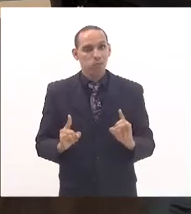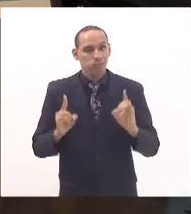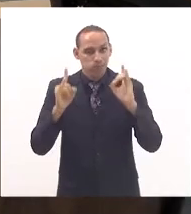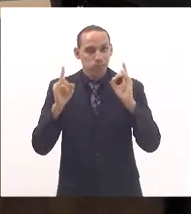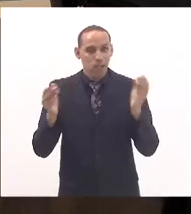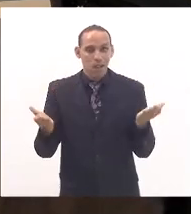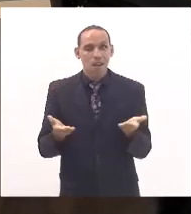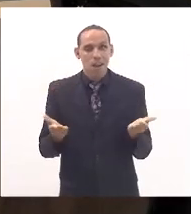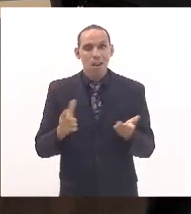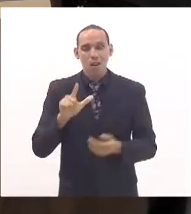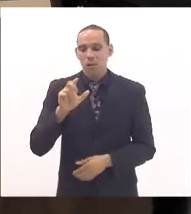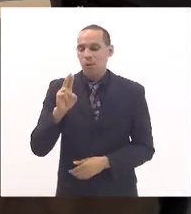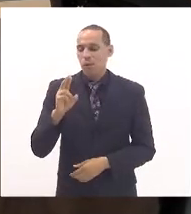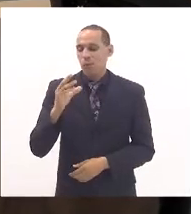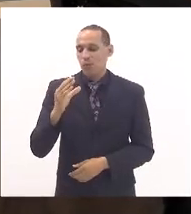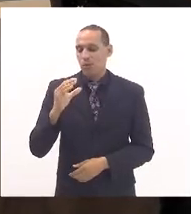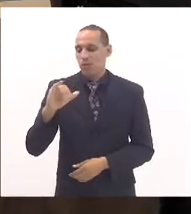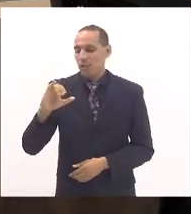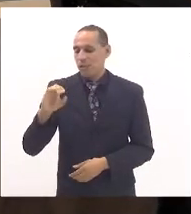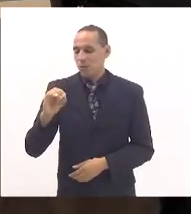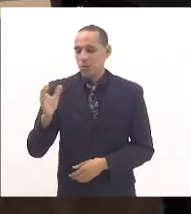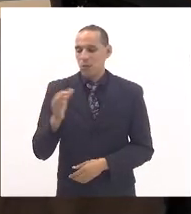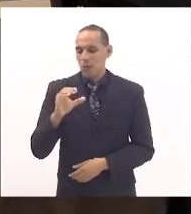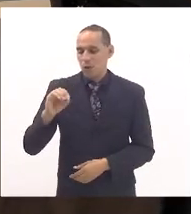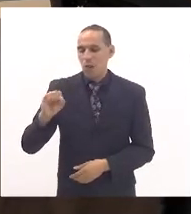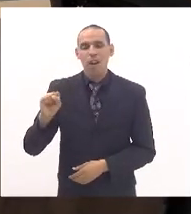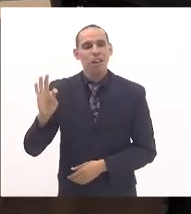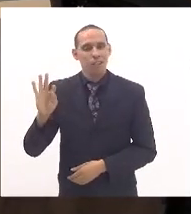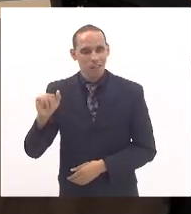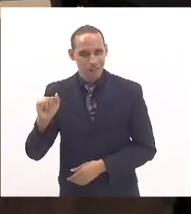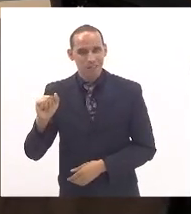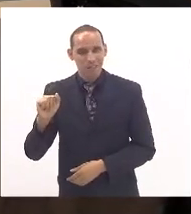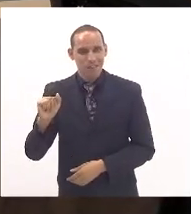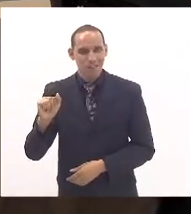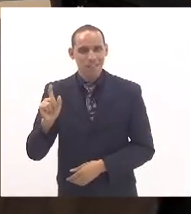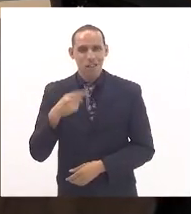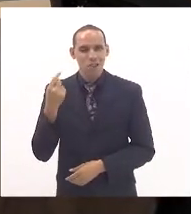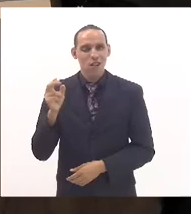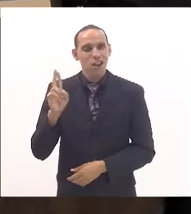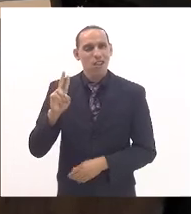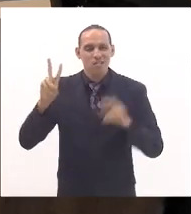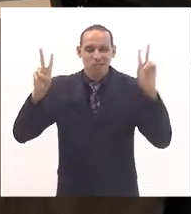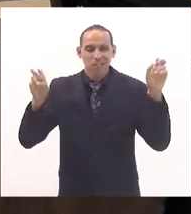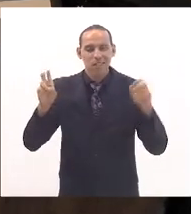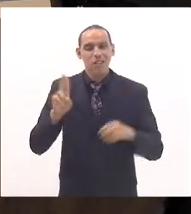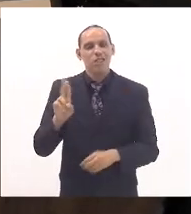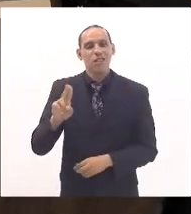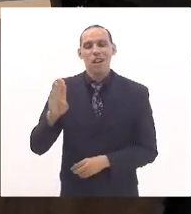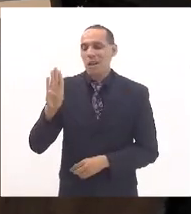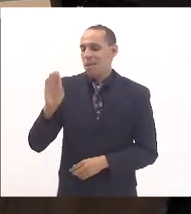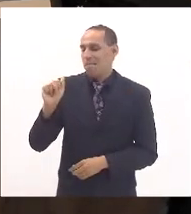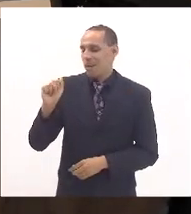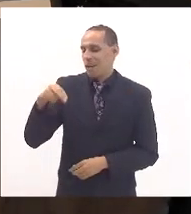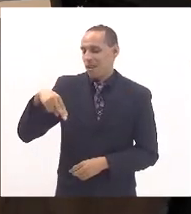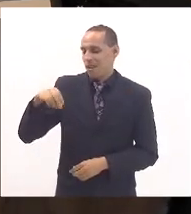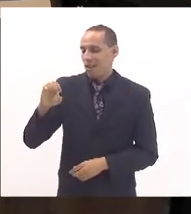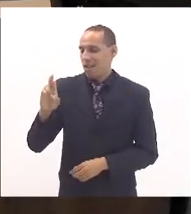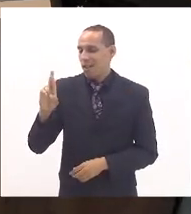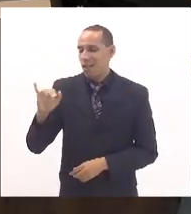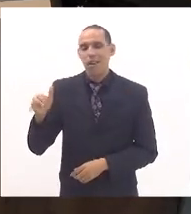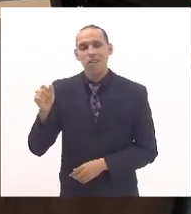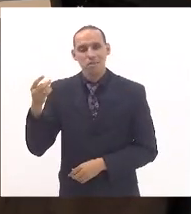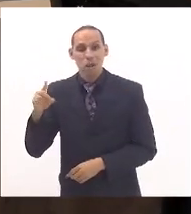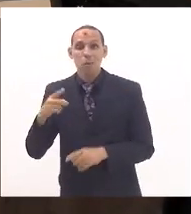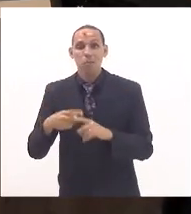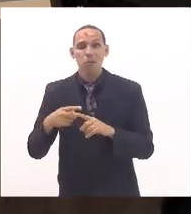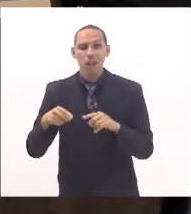edifício Lúcio Costa, que está intitulado de Banerjão, porque aqui seria um